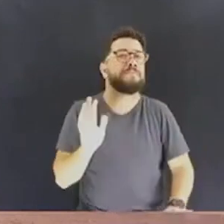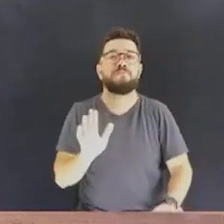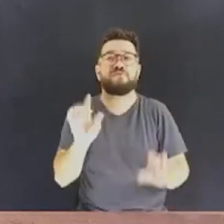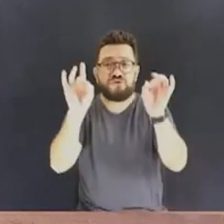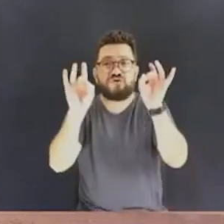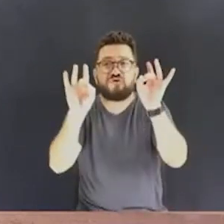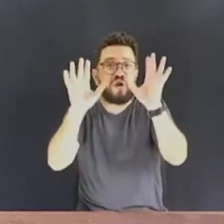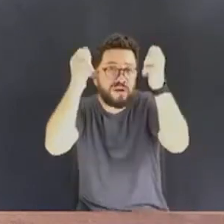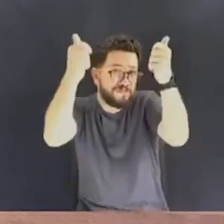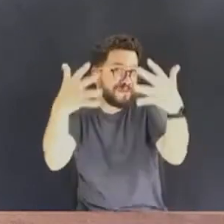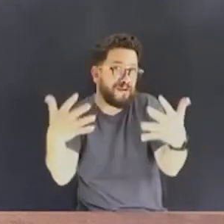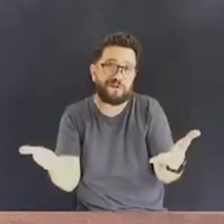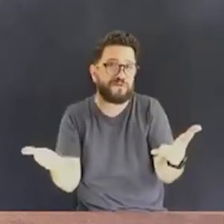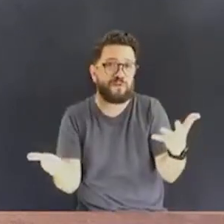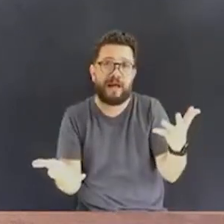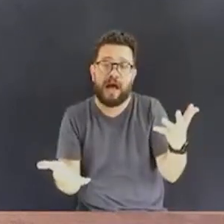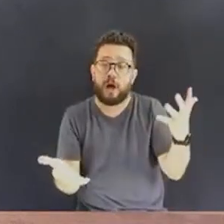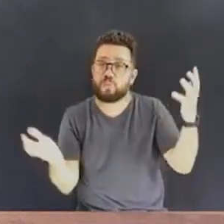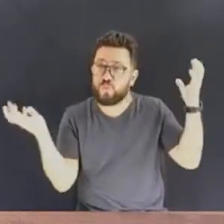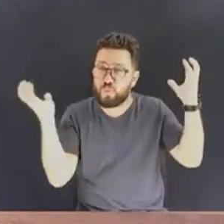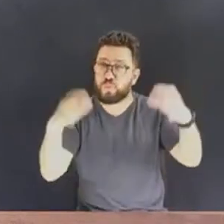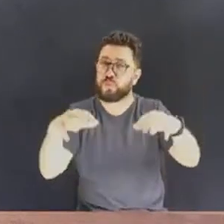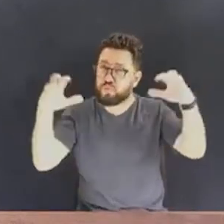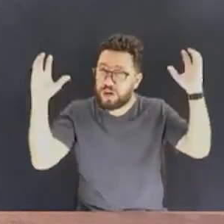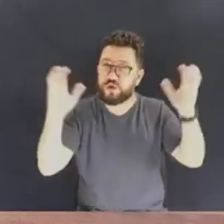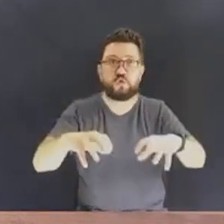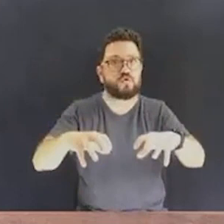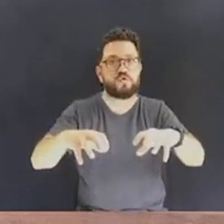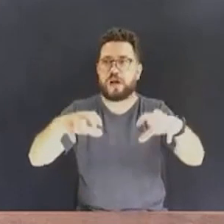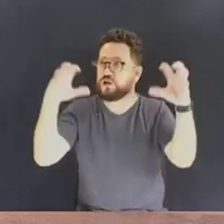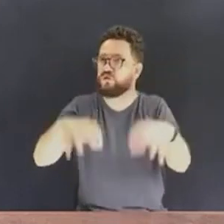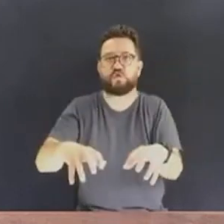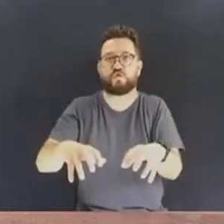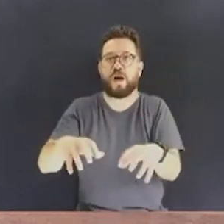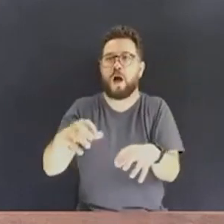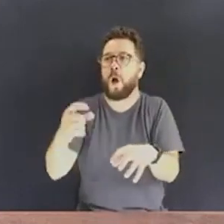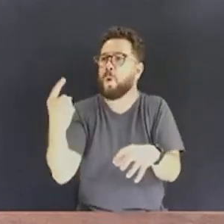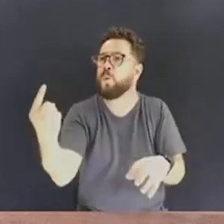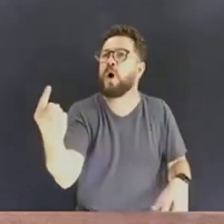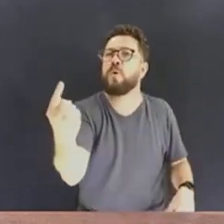chuva em determinadas áreas pontuais, e isso